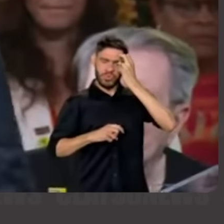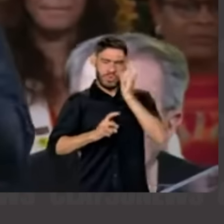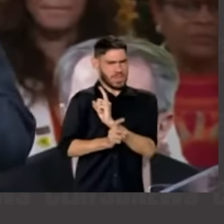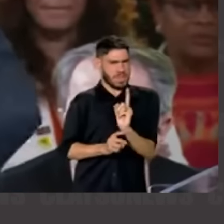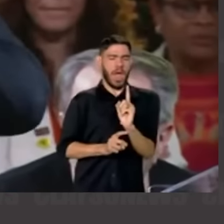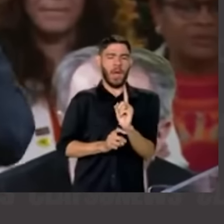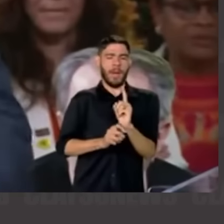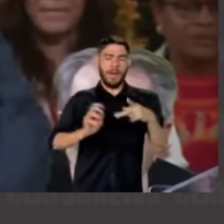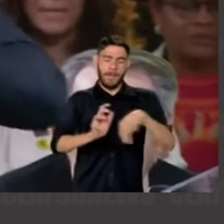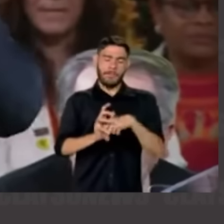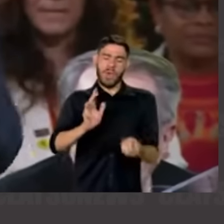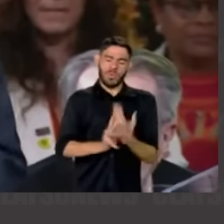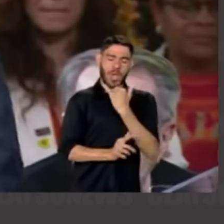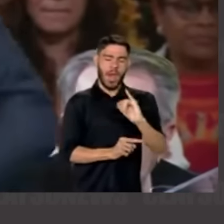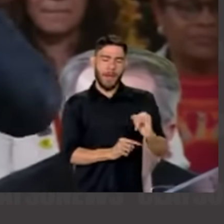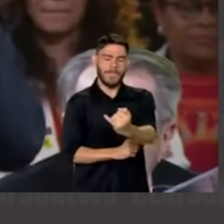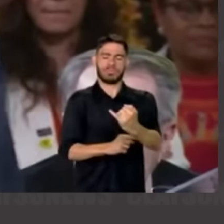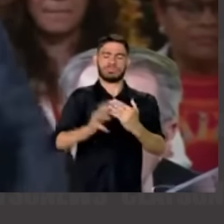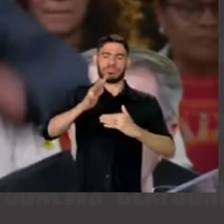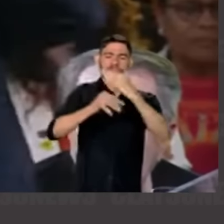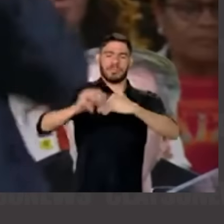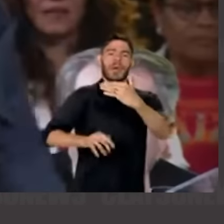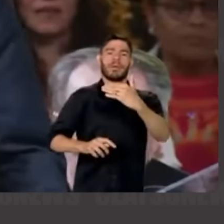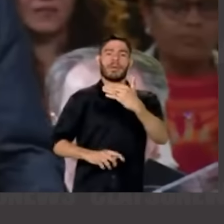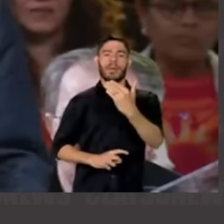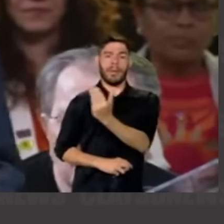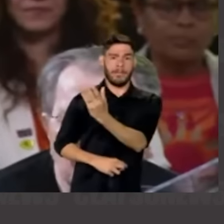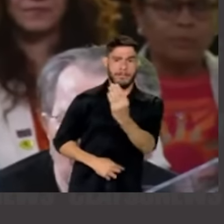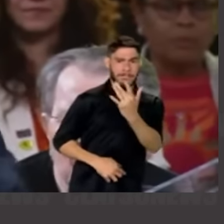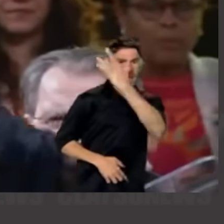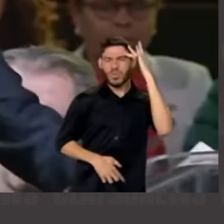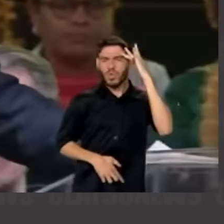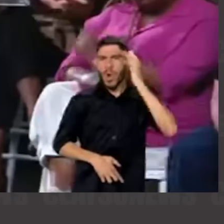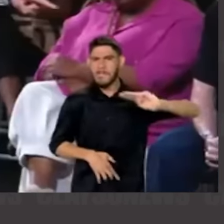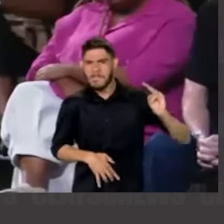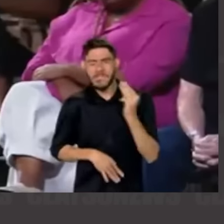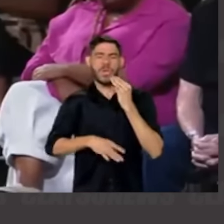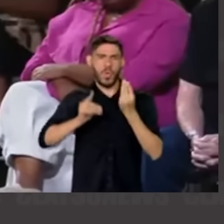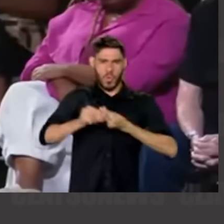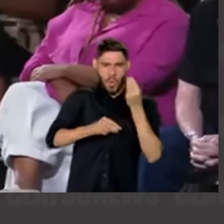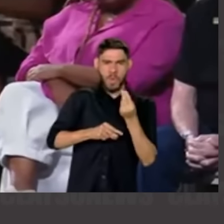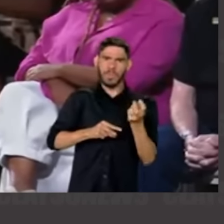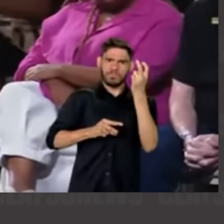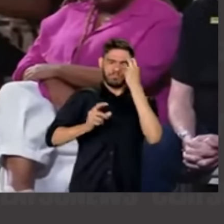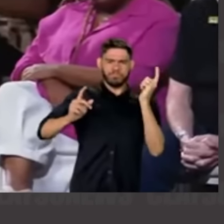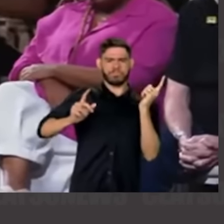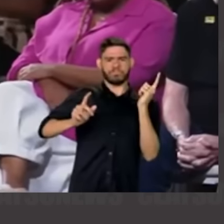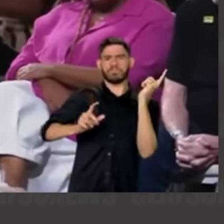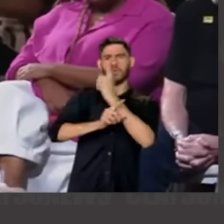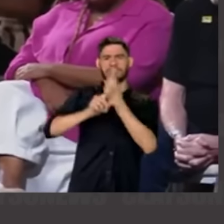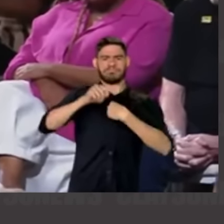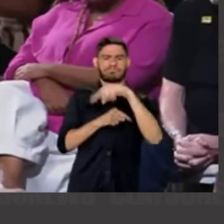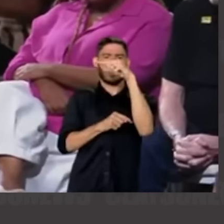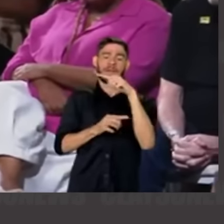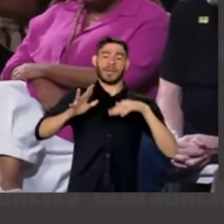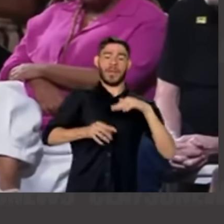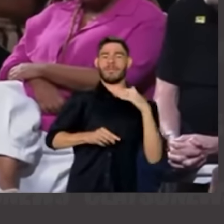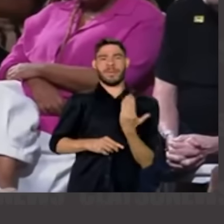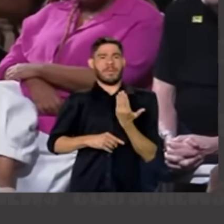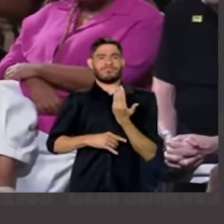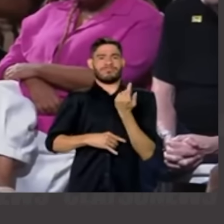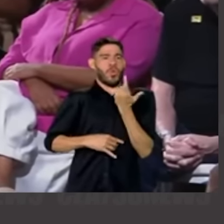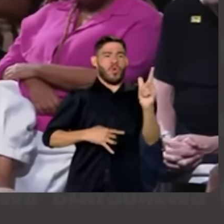mas numa indústria para gerar oportunidade de desenvolvimento para milhões de pessoas que, através da cultura, poderão alcançar aquilo que talvez não